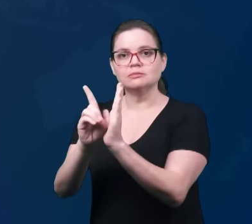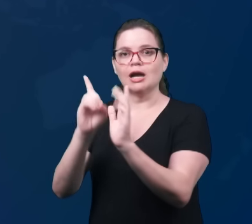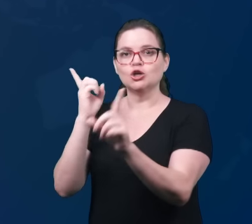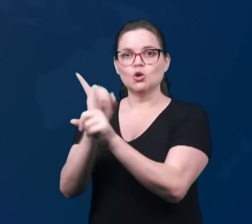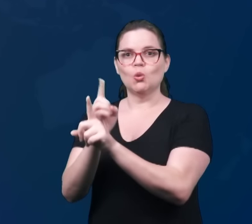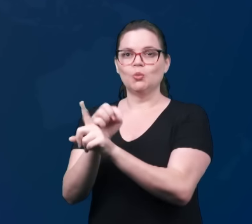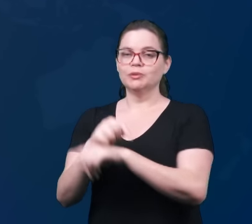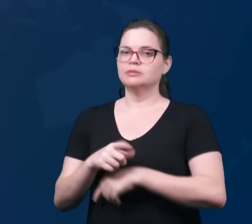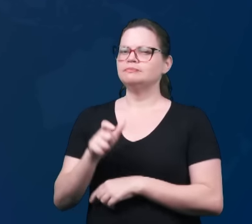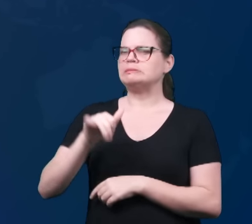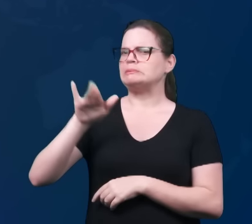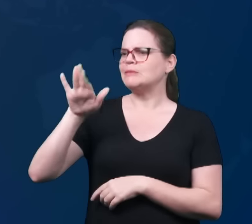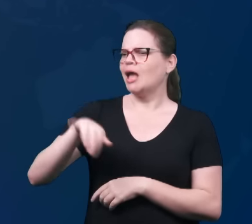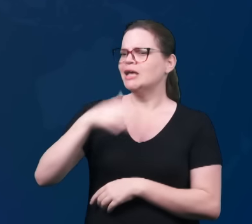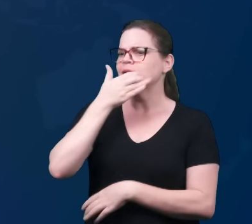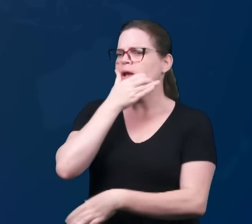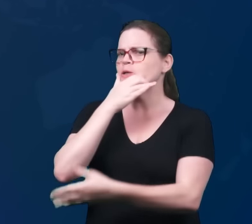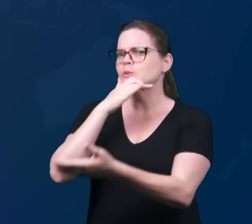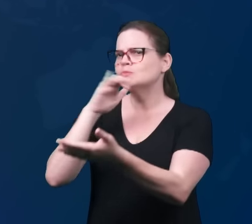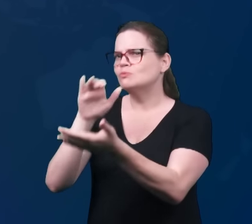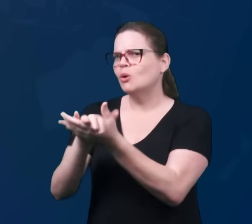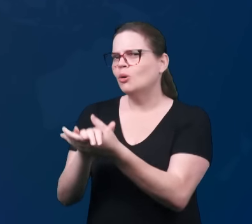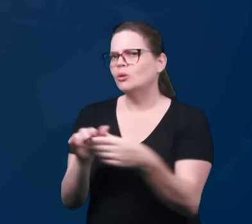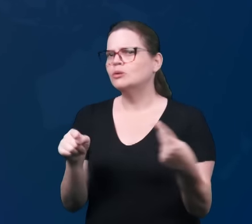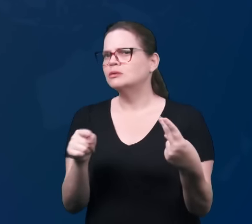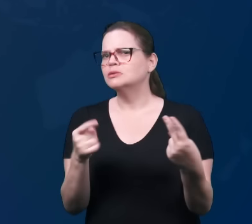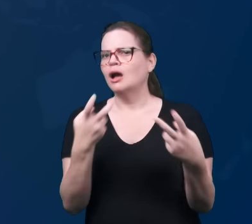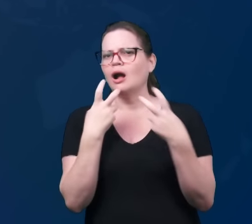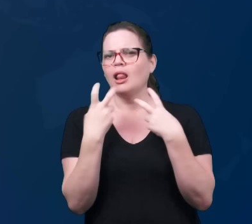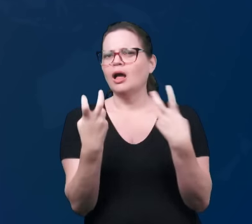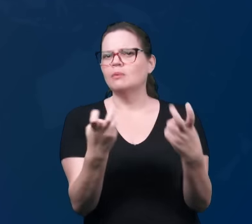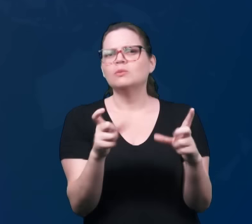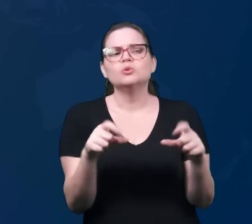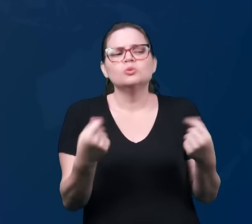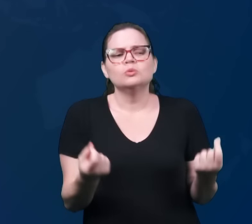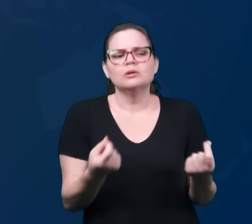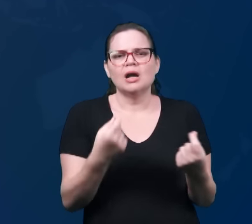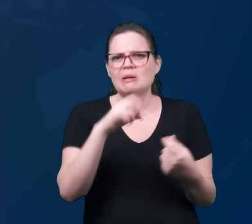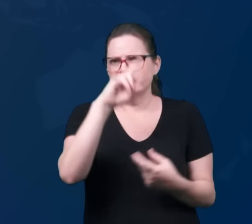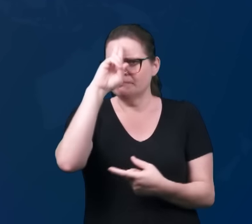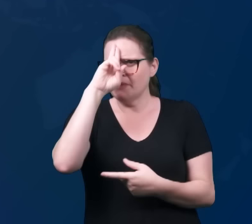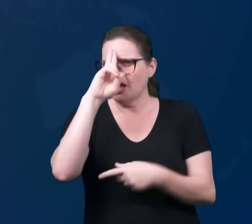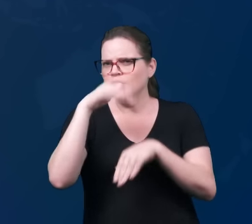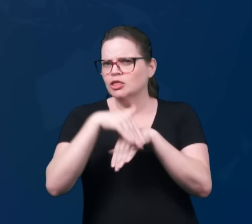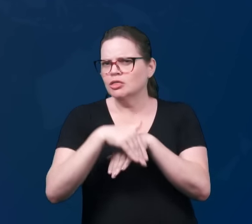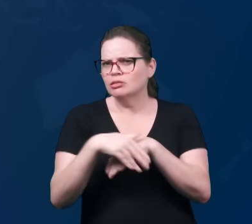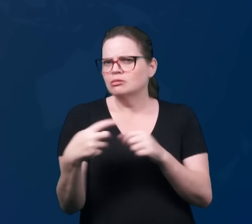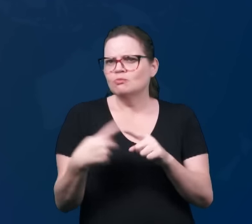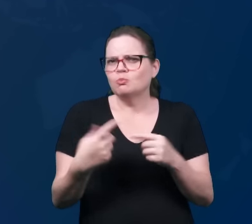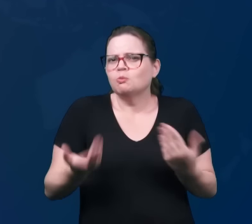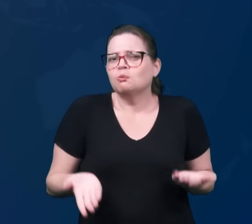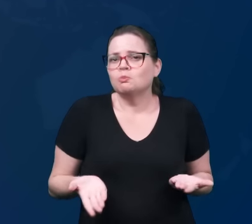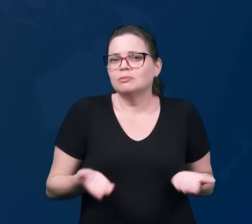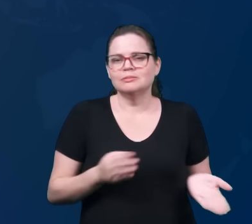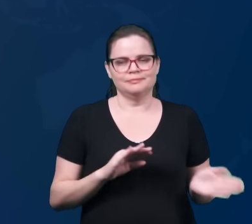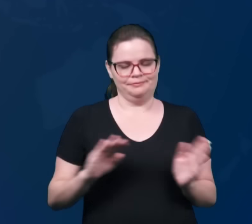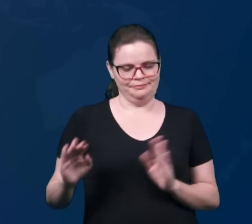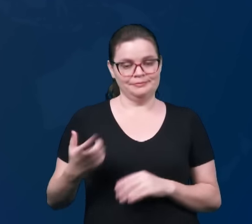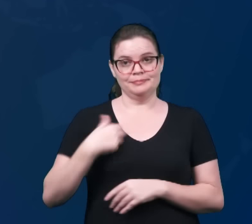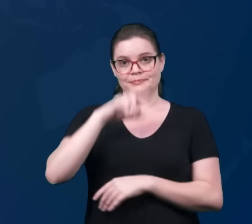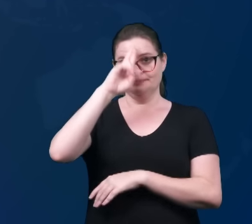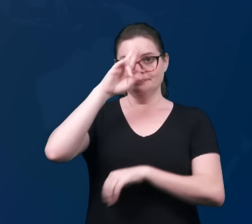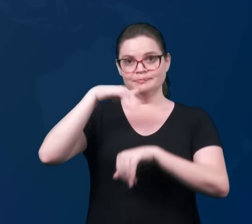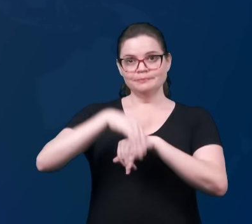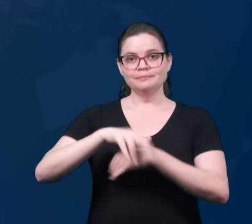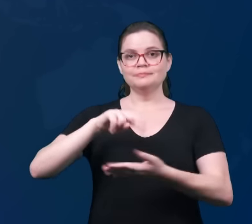Quem é o esposo? Que clamor é esse? Fala um pouquinho aqui para a gente. Bem, meia-noite, né, fala do momento profético,